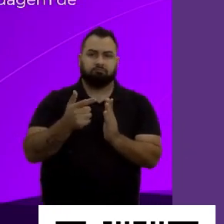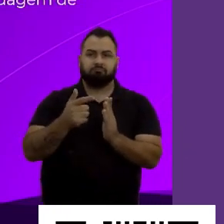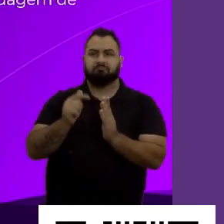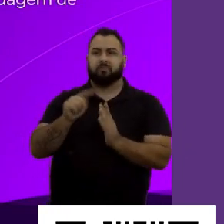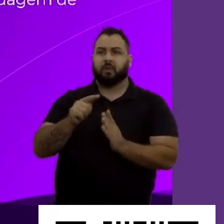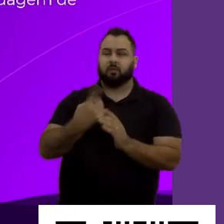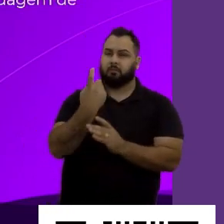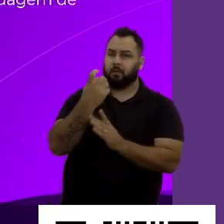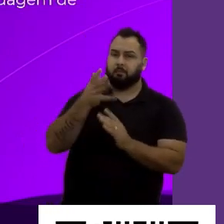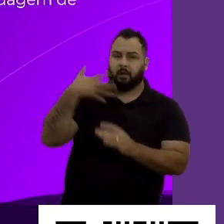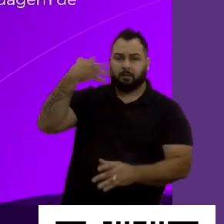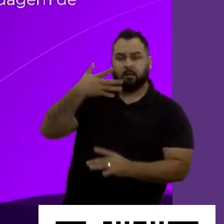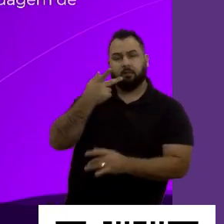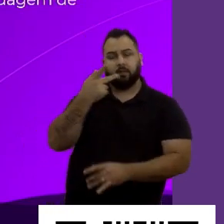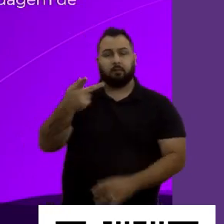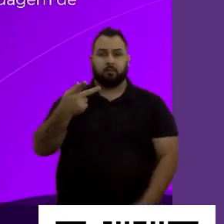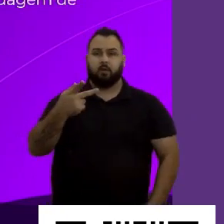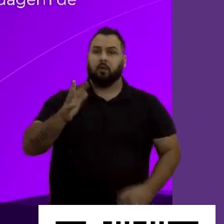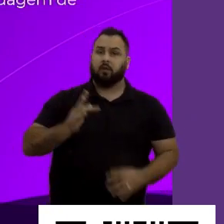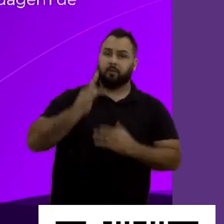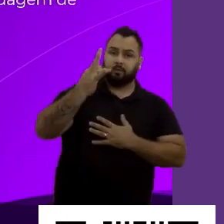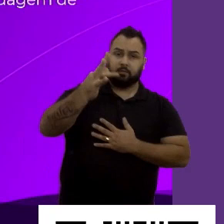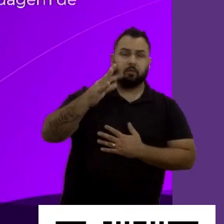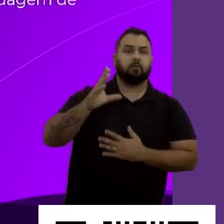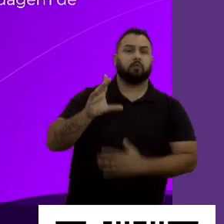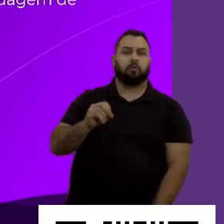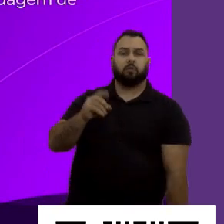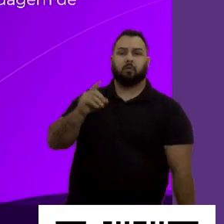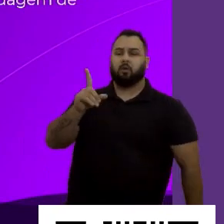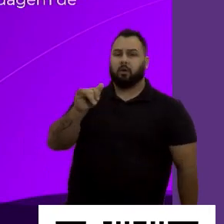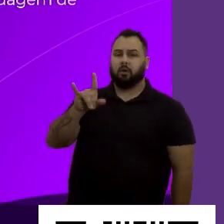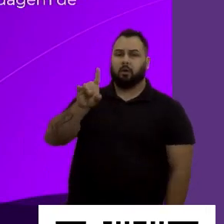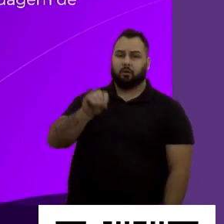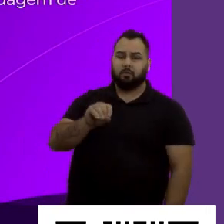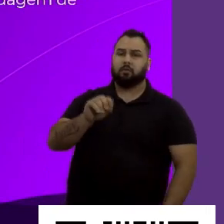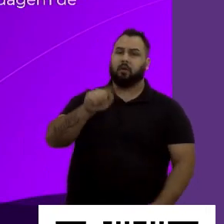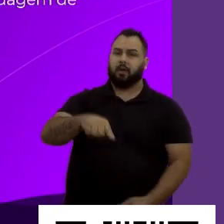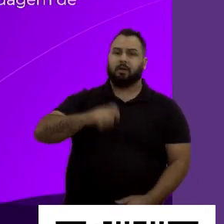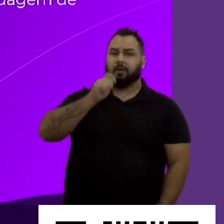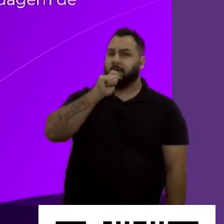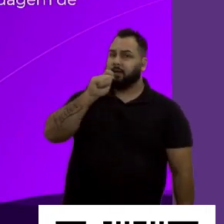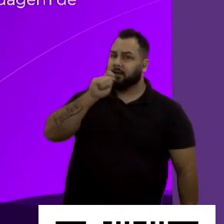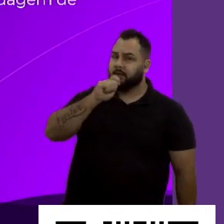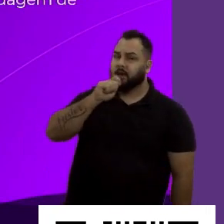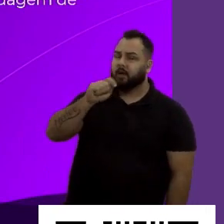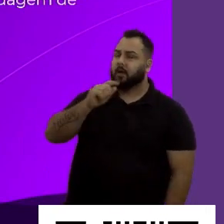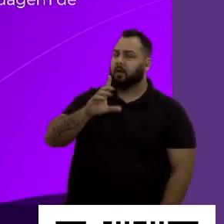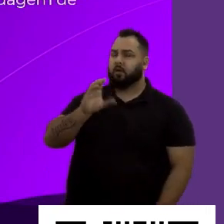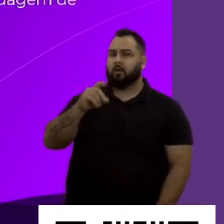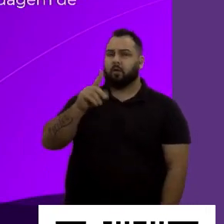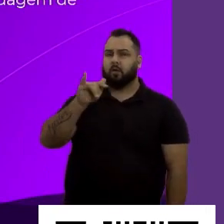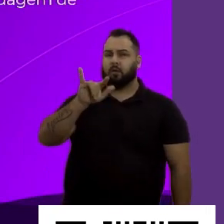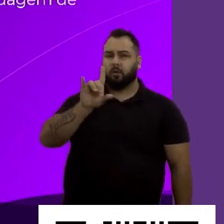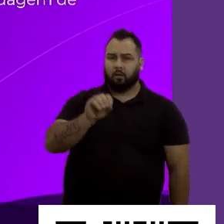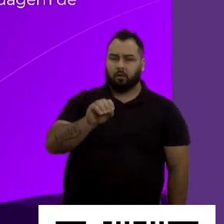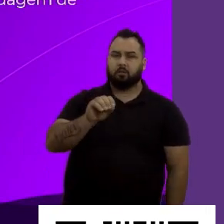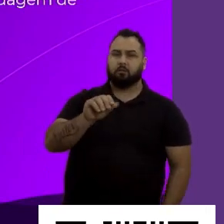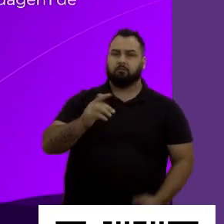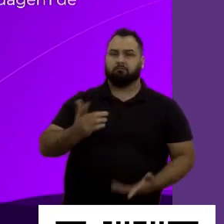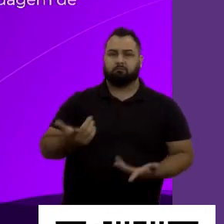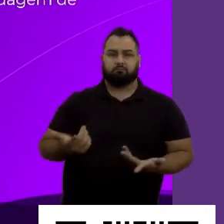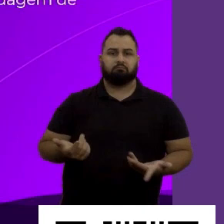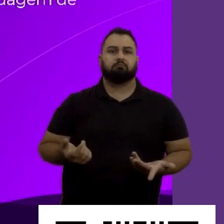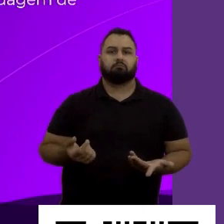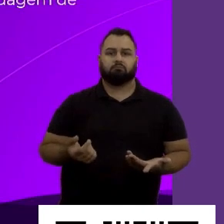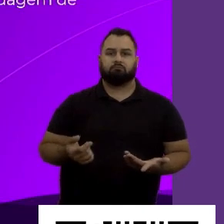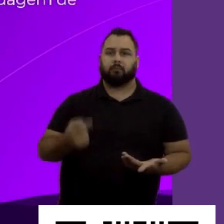disse o futuro do código é sem código então eu vou pegar a fala dele e fazer uma